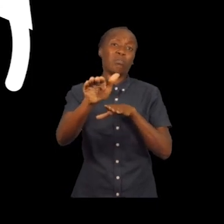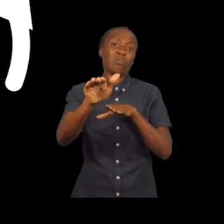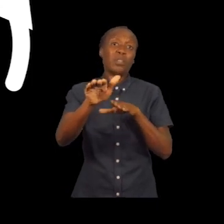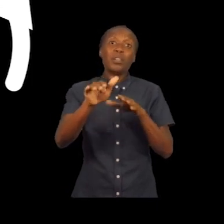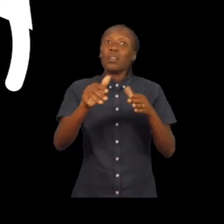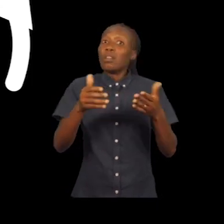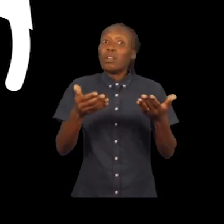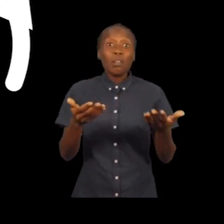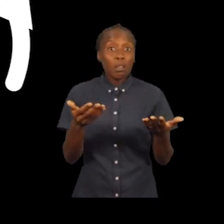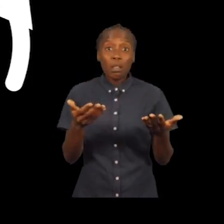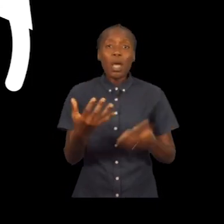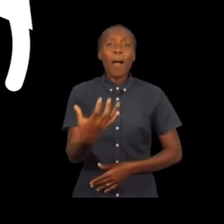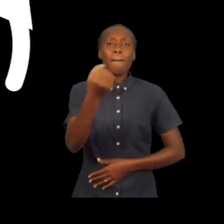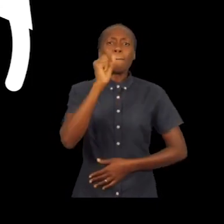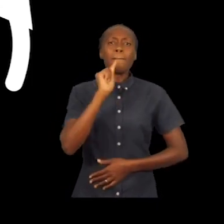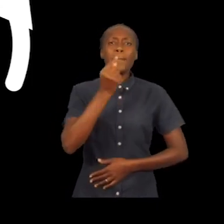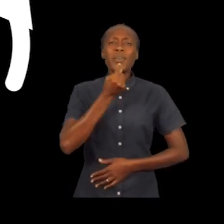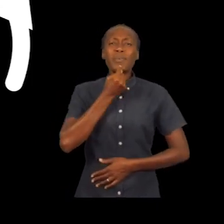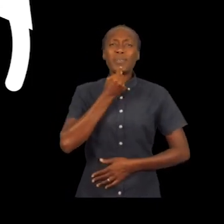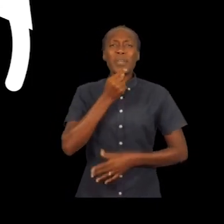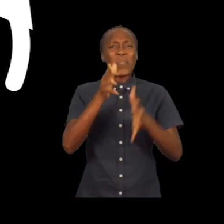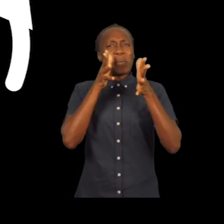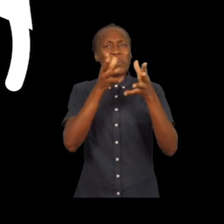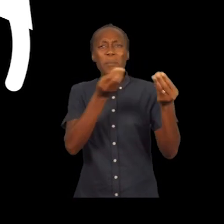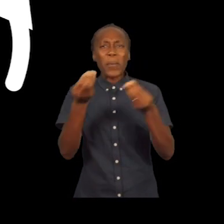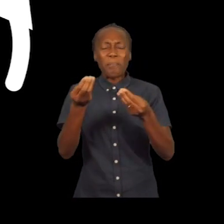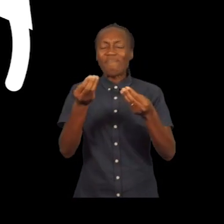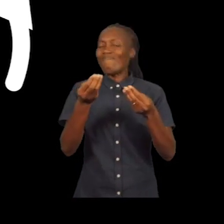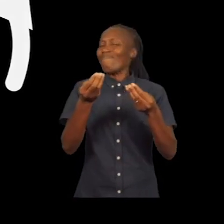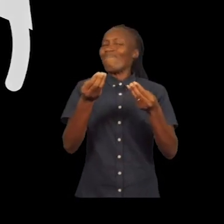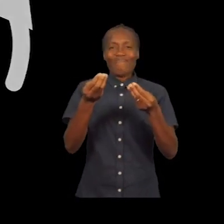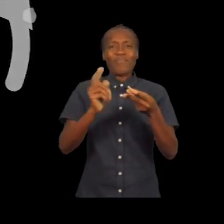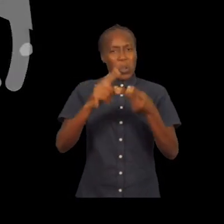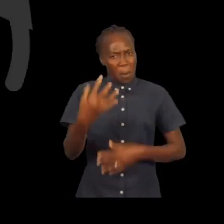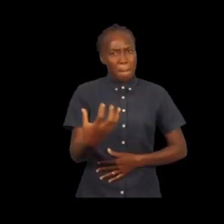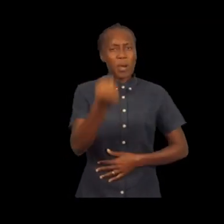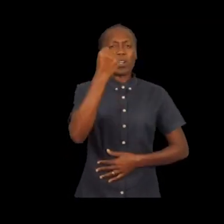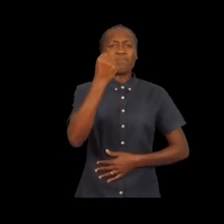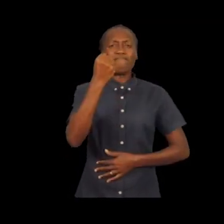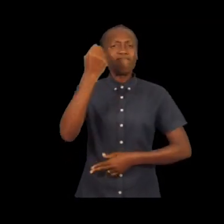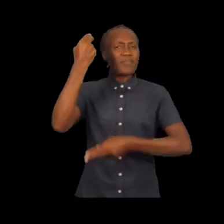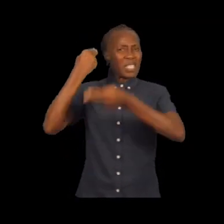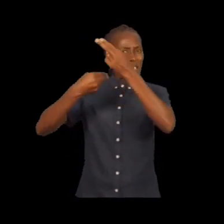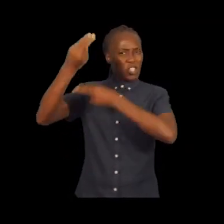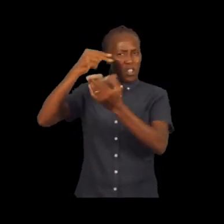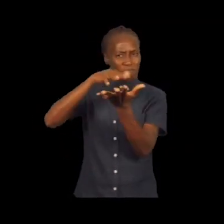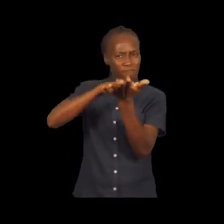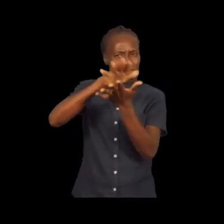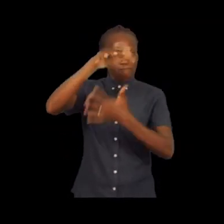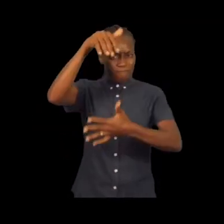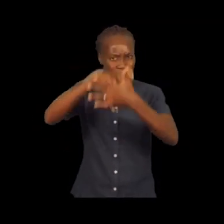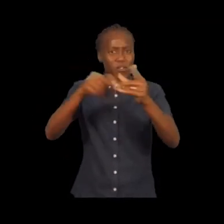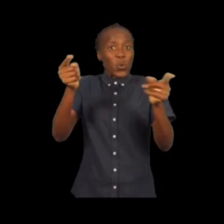responder de forma tradicional mas não deixem-me responder com uma história muito curta da filha de Eusébio Ela